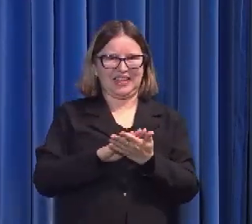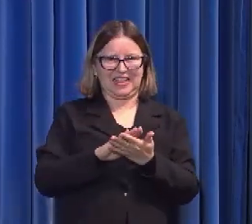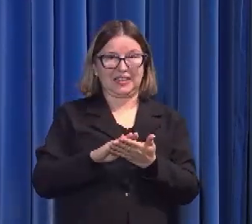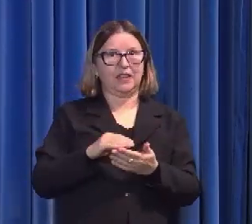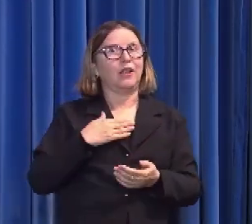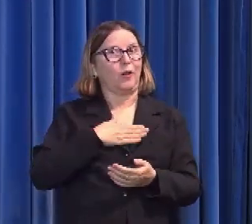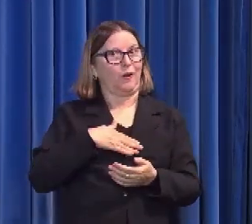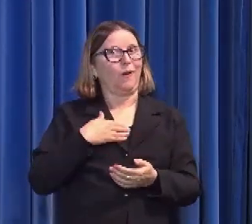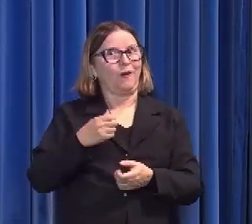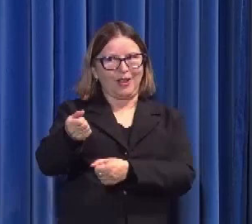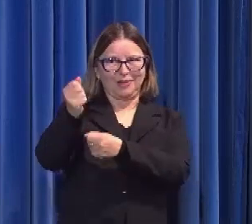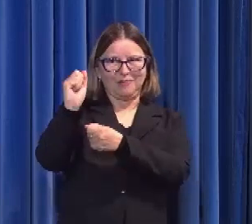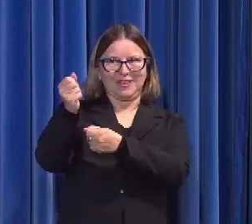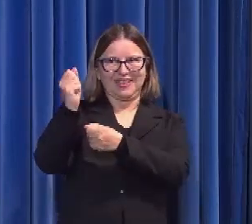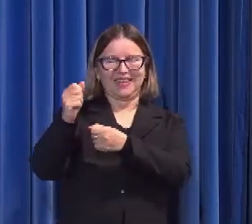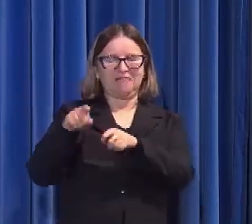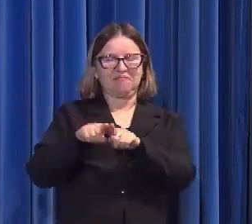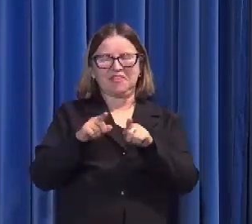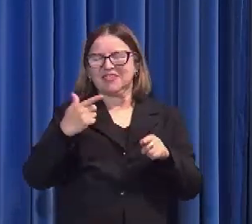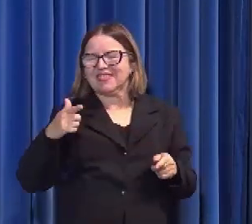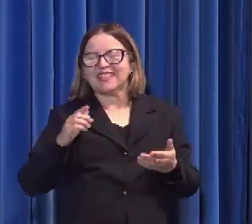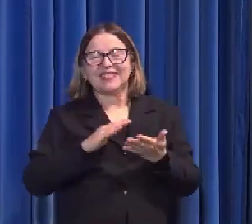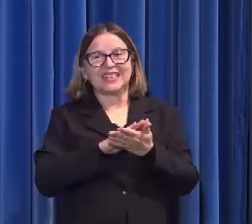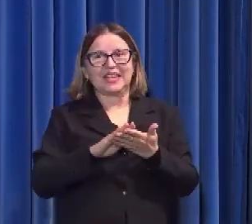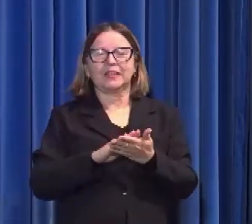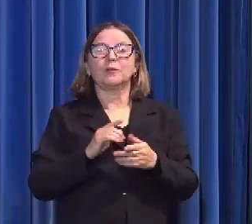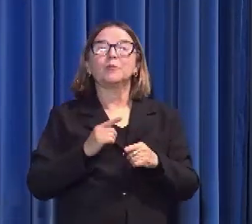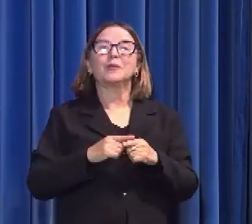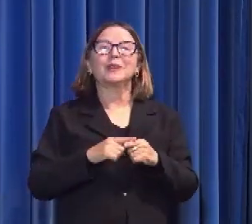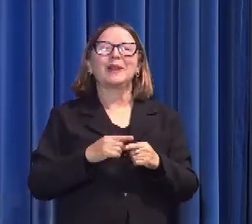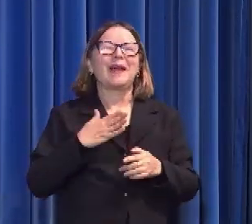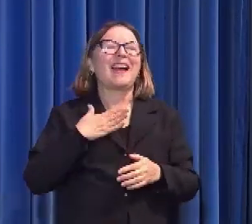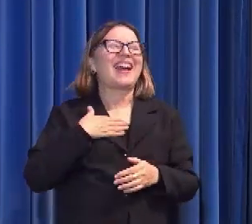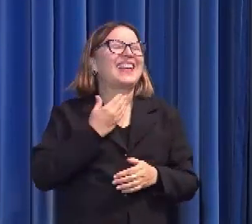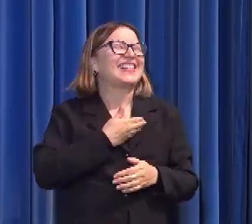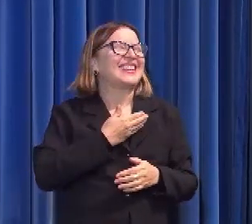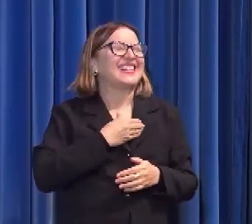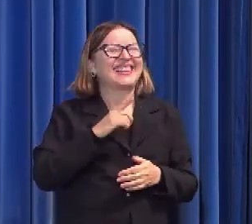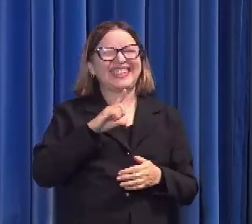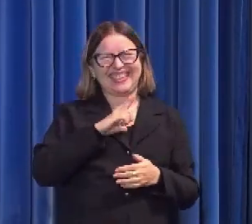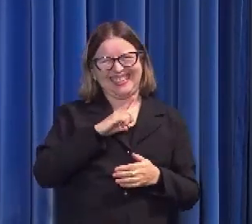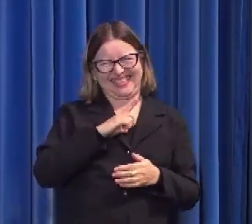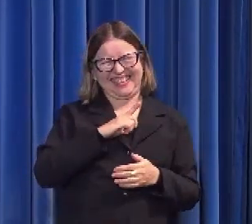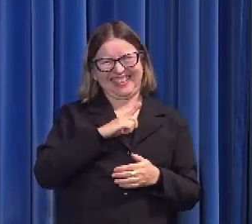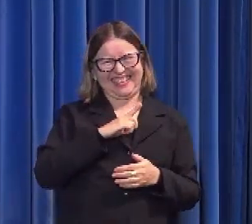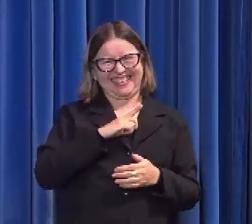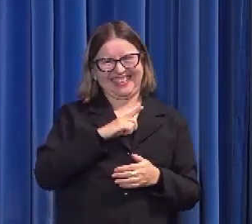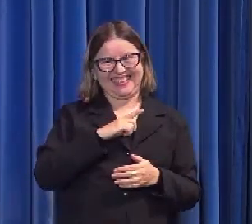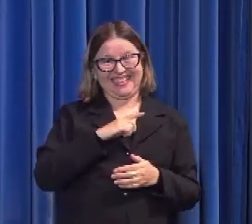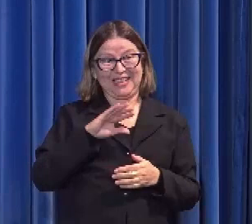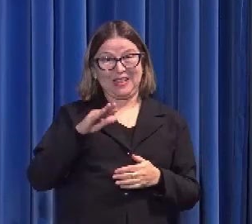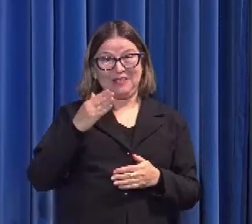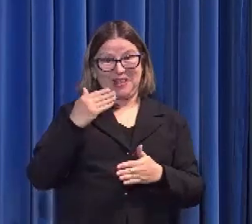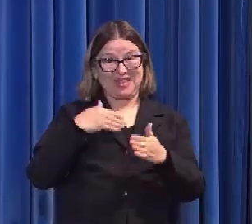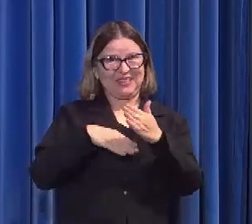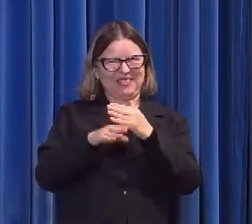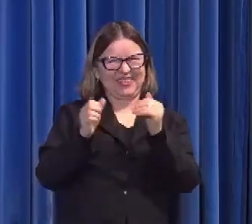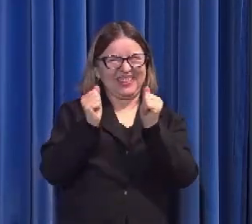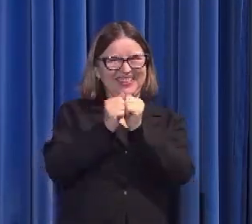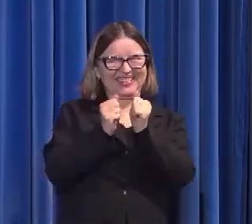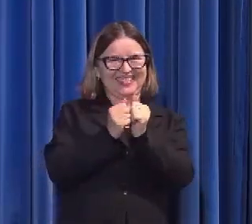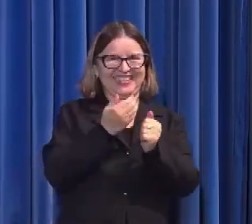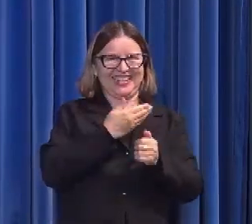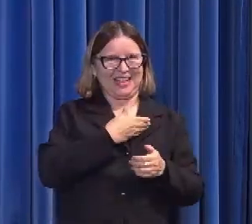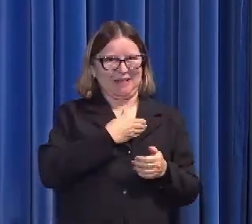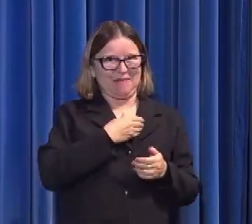pesca porque os meus amigos têm bom então quando eu vou pescar com os